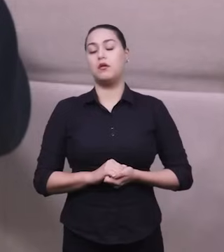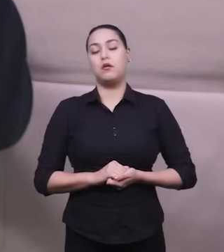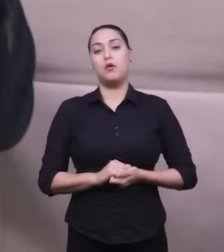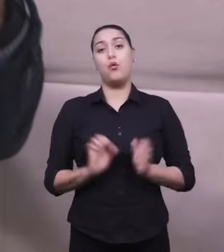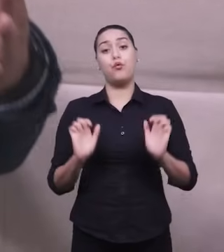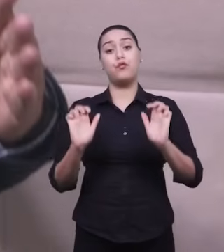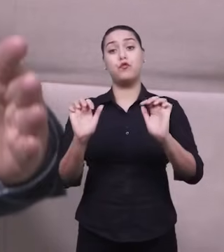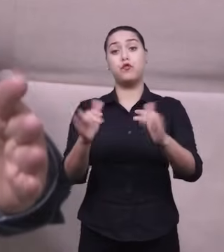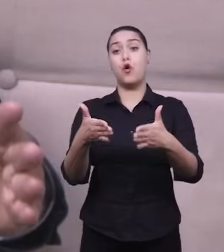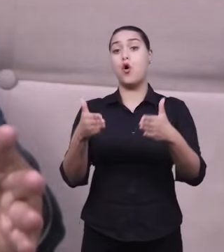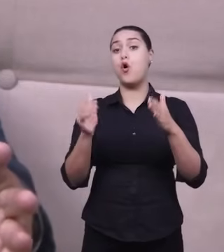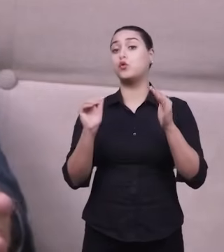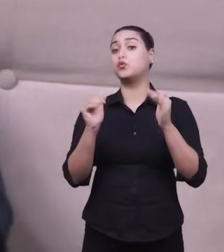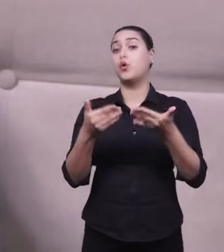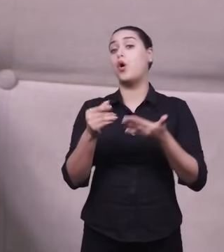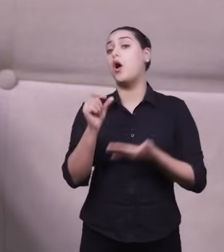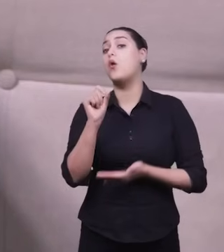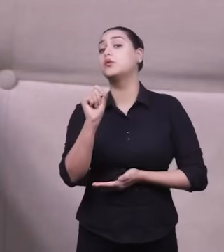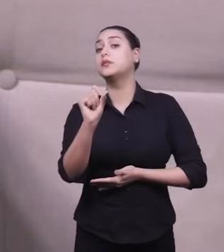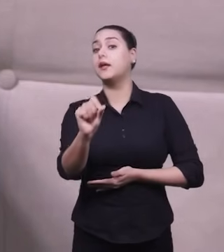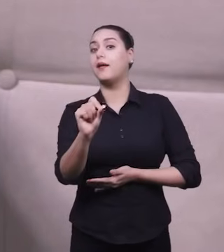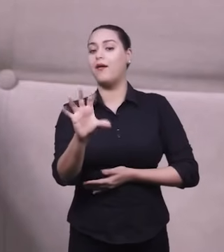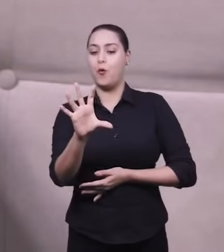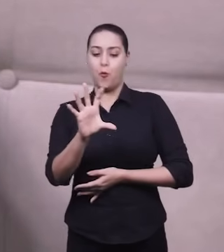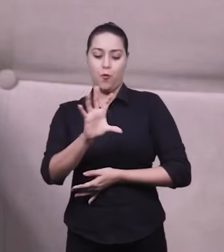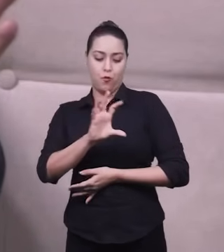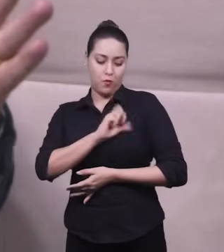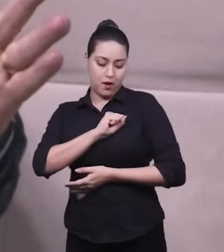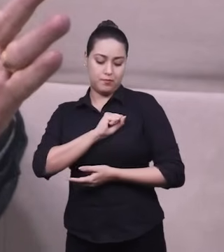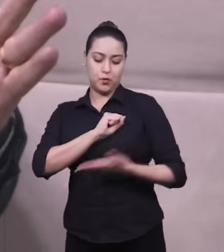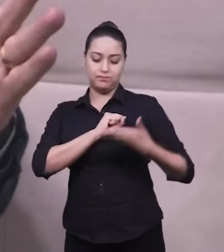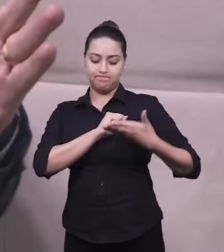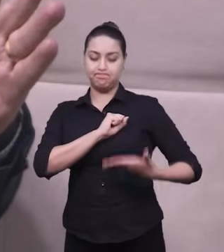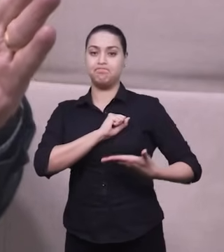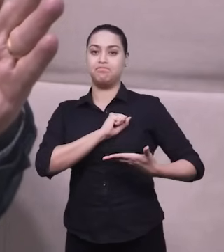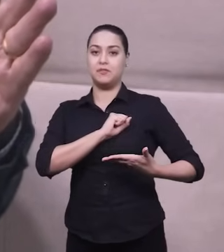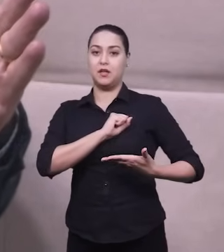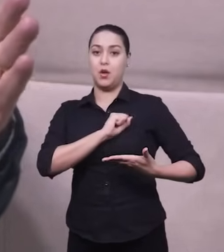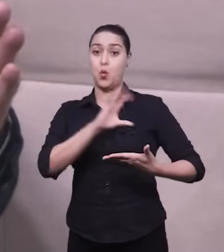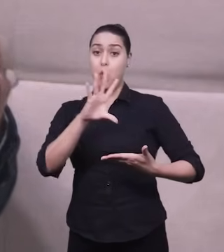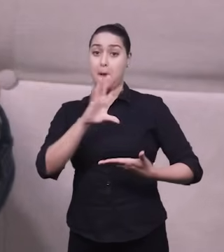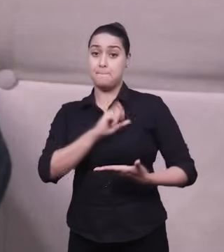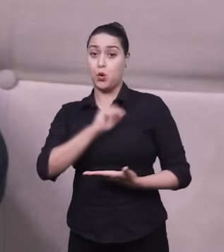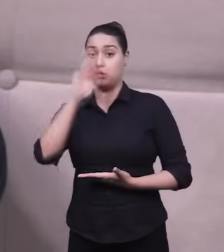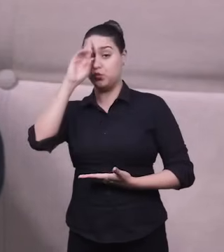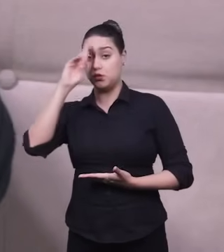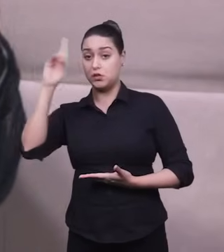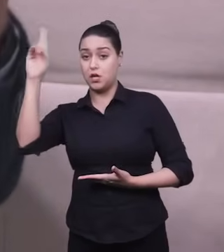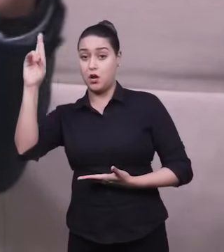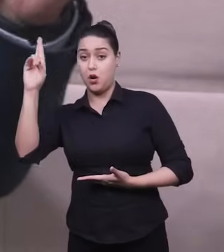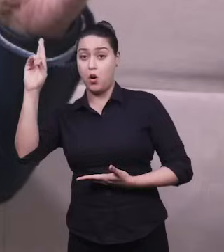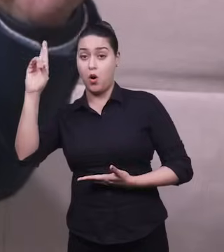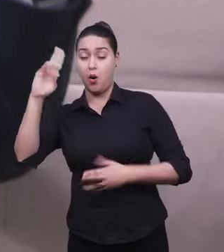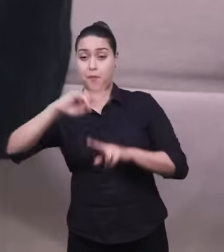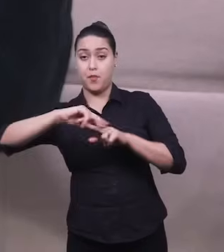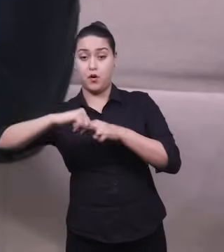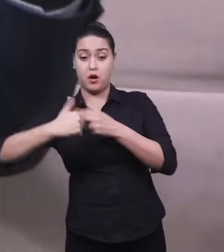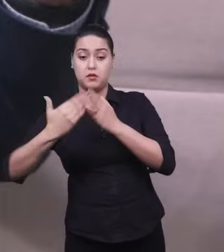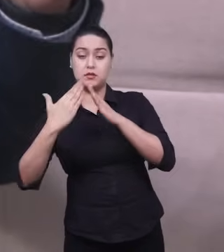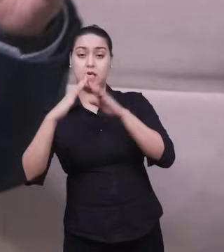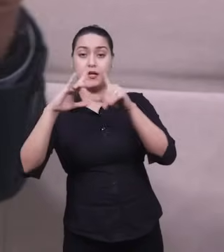em evidência nesta relação é o amor, né, do Senhor pela igreja. Tanto